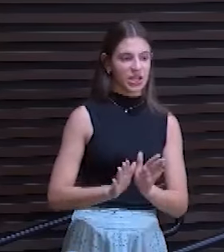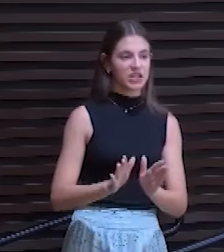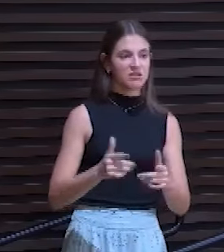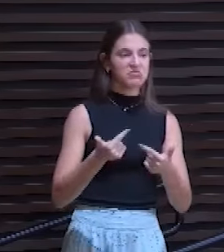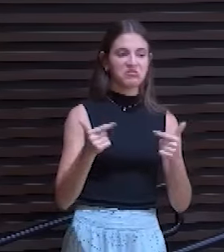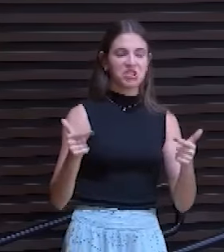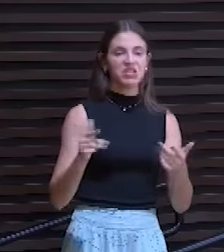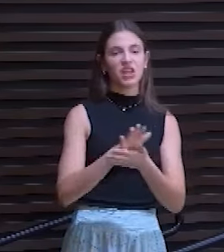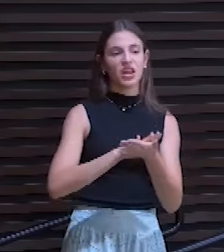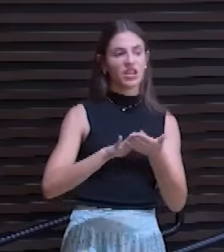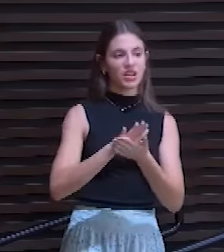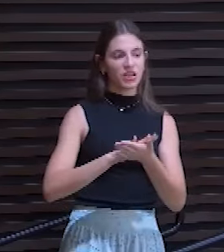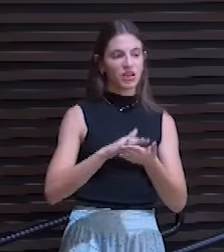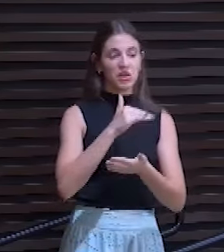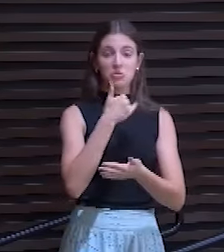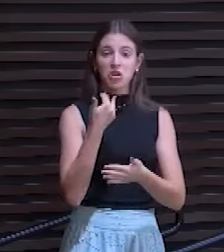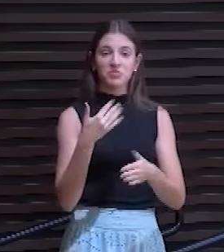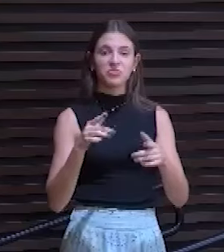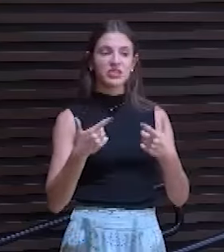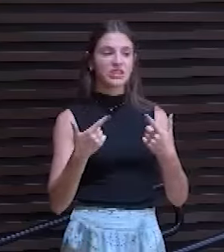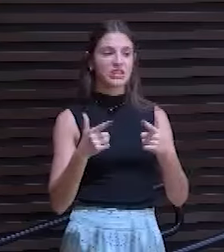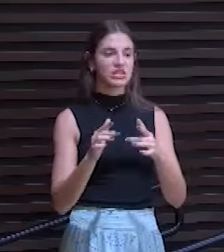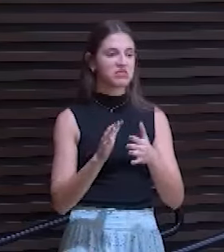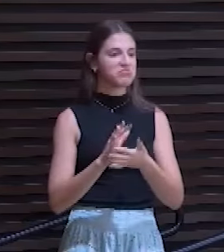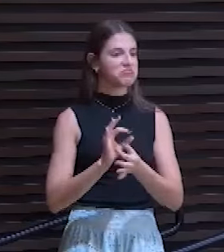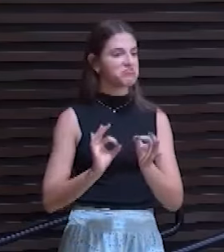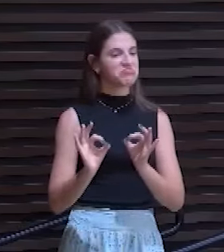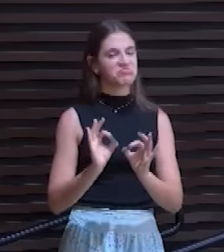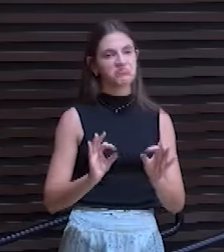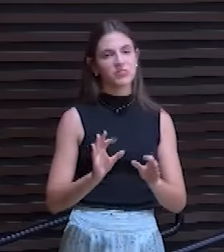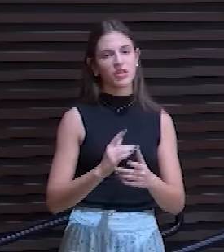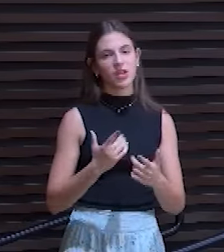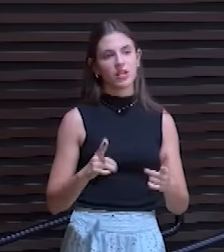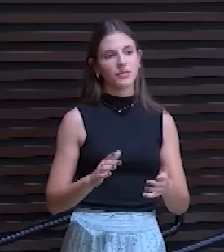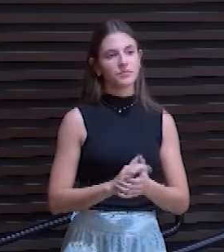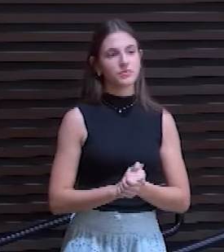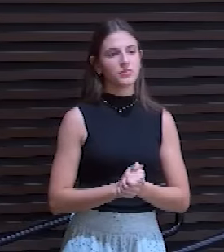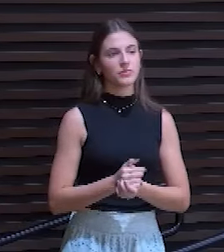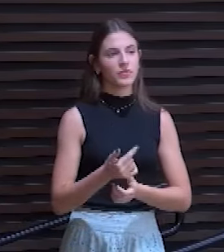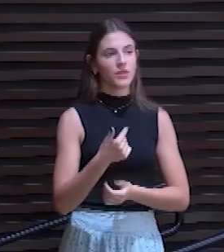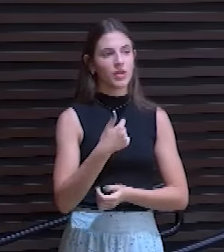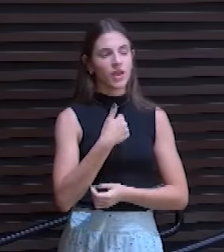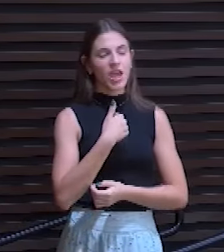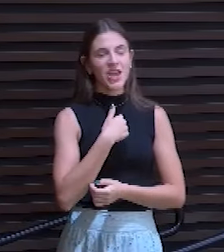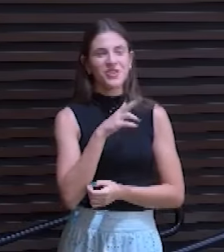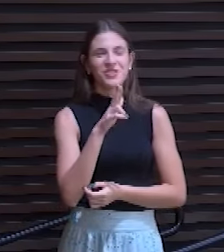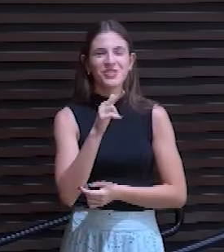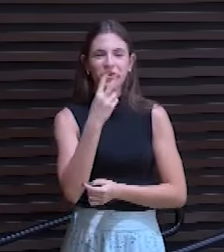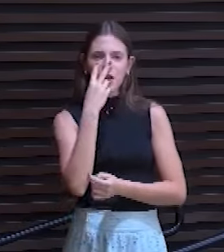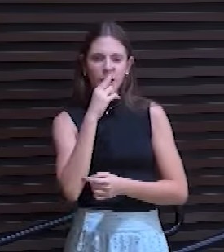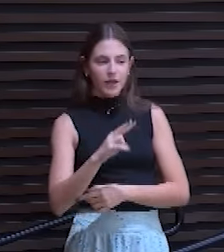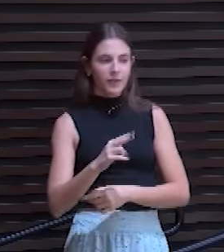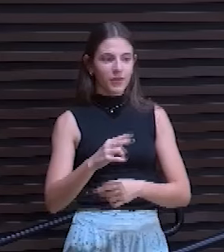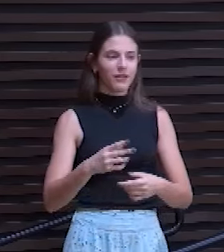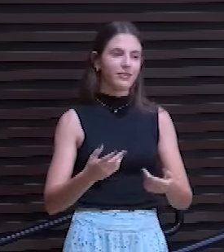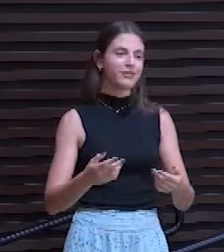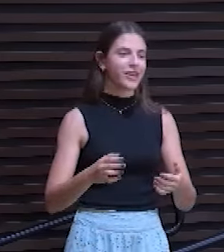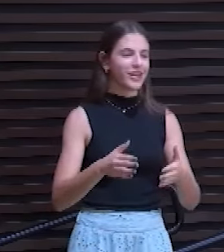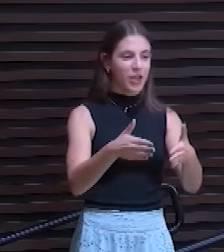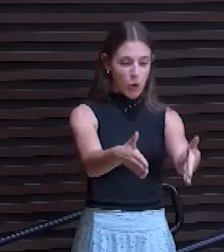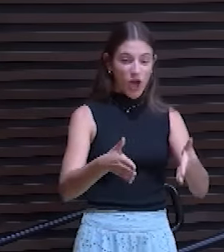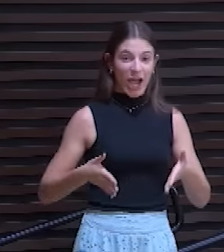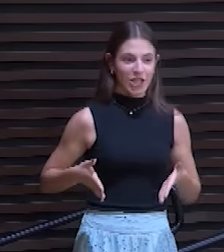Eu preciso parar aqui para dizer uma coisa que eu sempre falo. Eu nunca vi caixão com gaveta, eu nunca vi velório com caminhão de